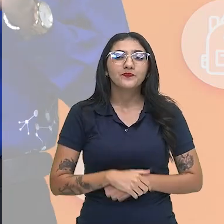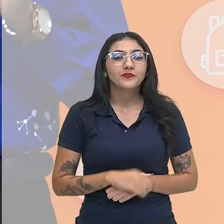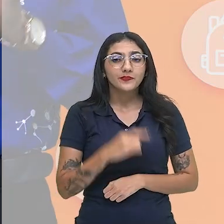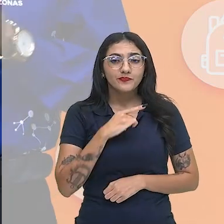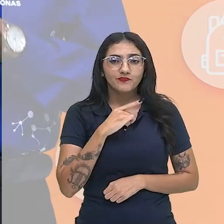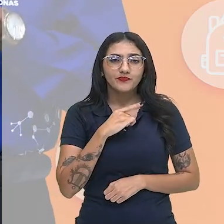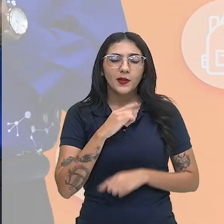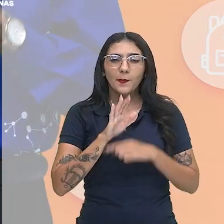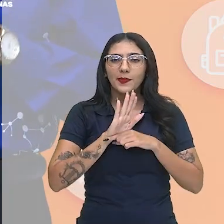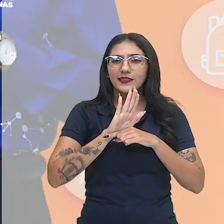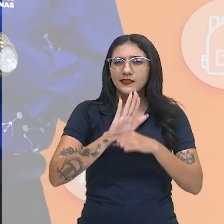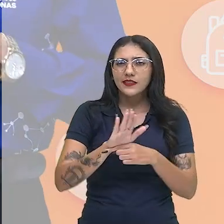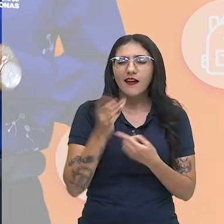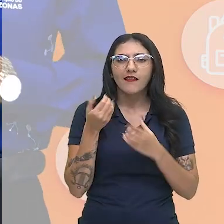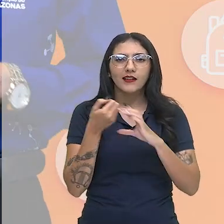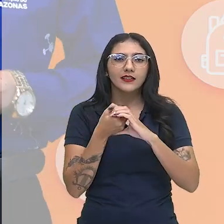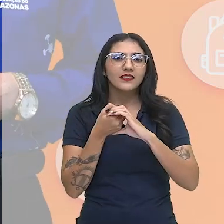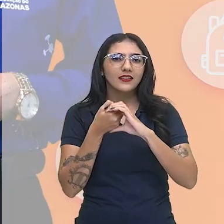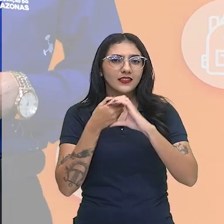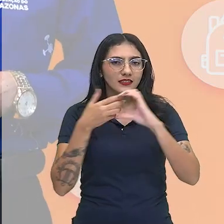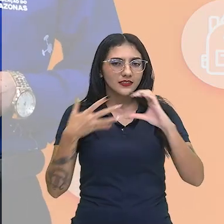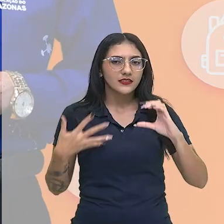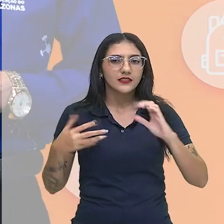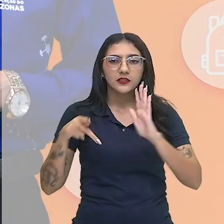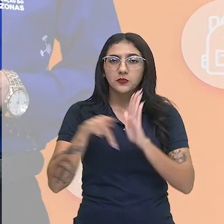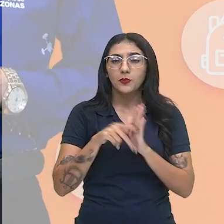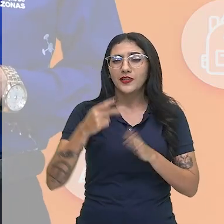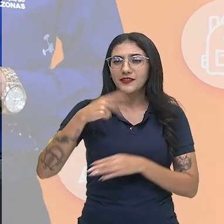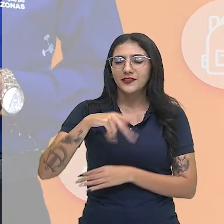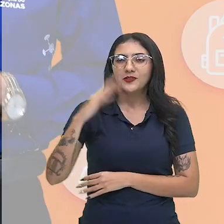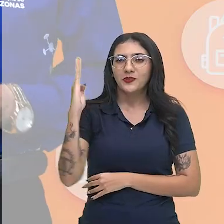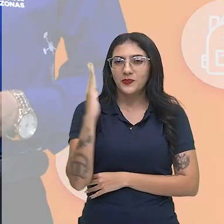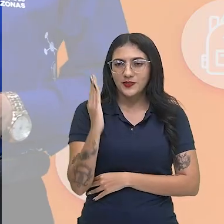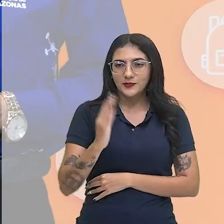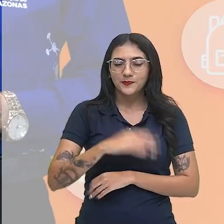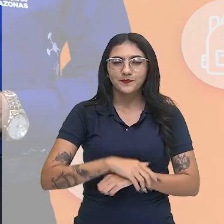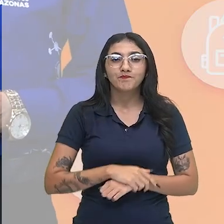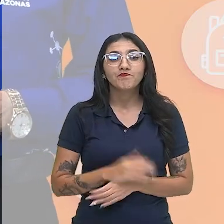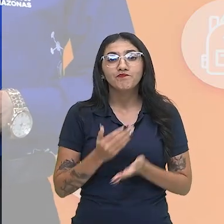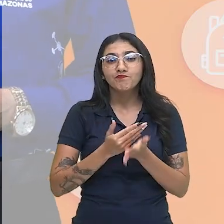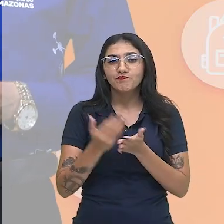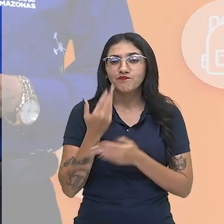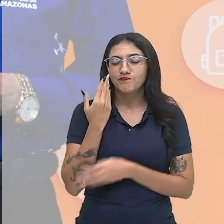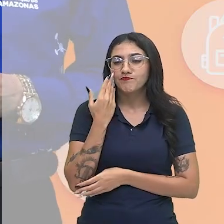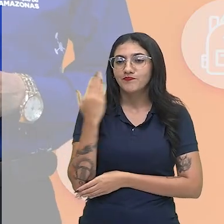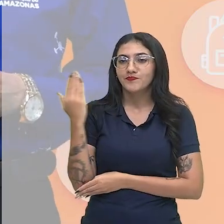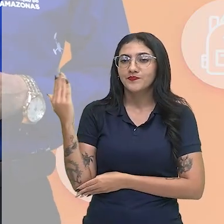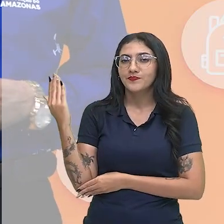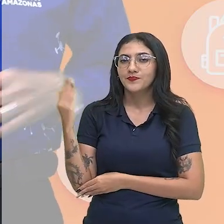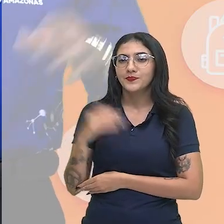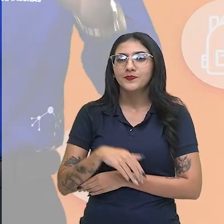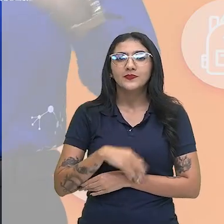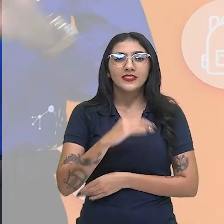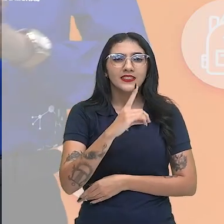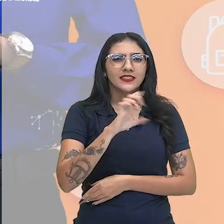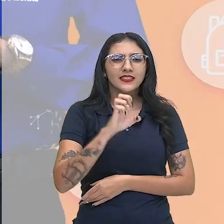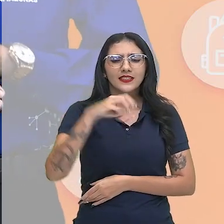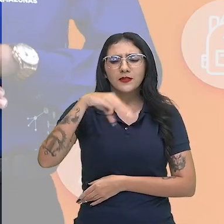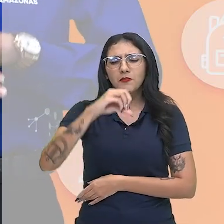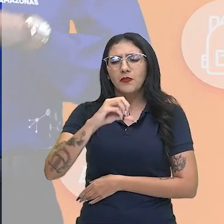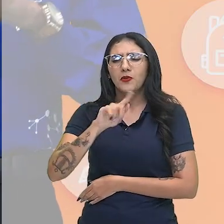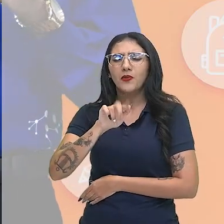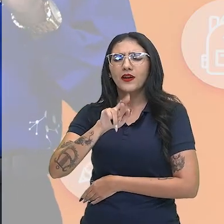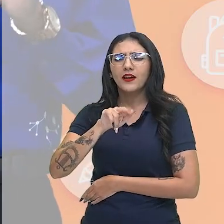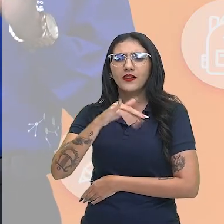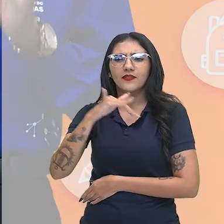a cara, as características do nosso Brasil. E vamos começar com a demografia.